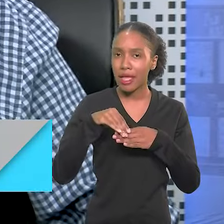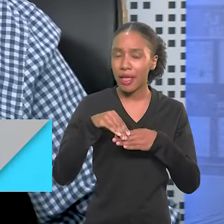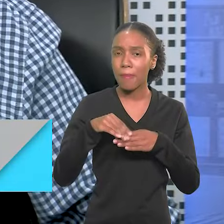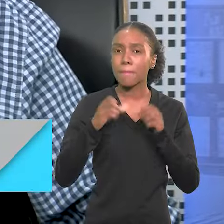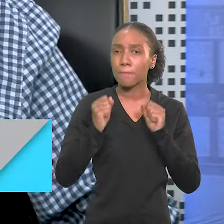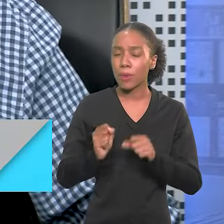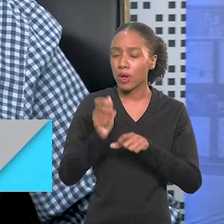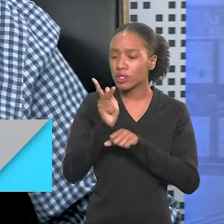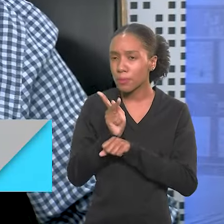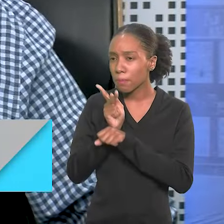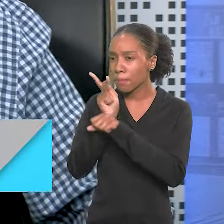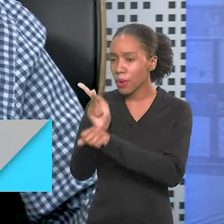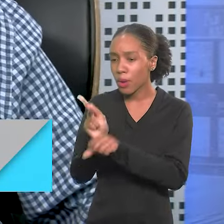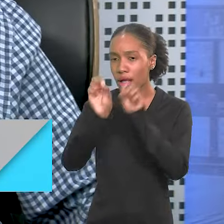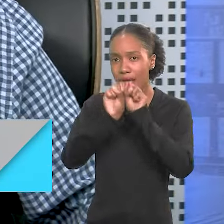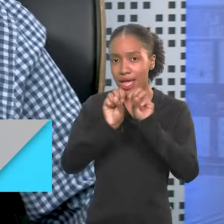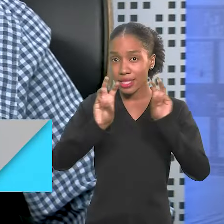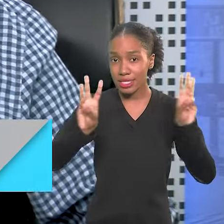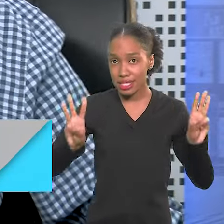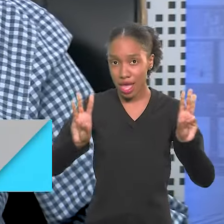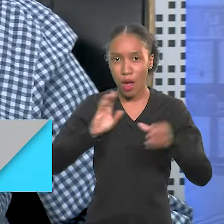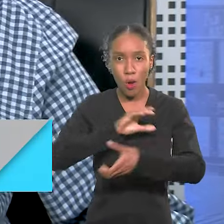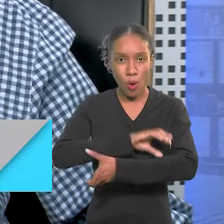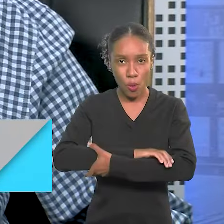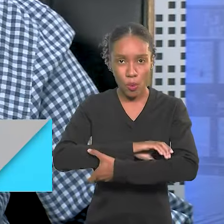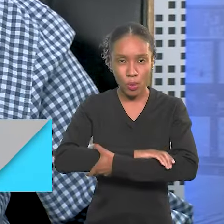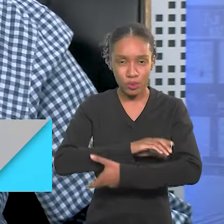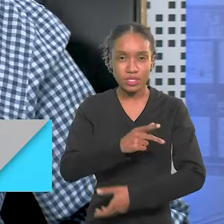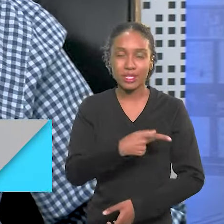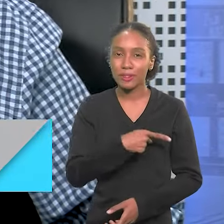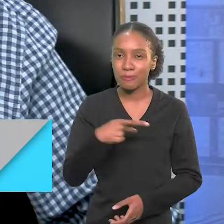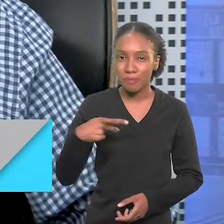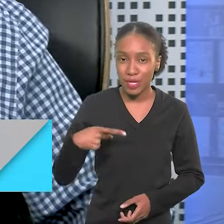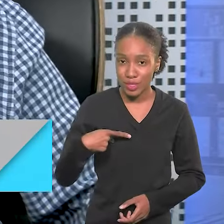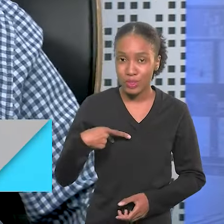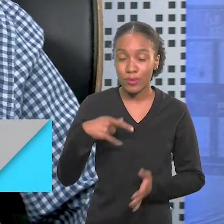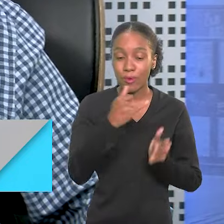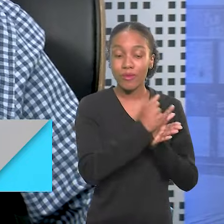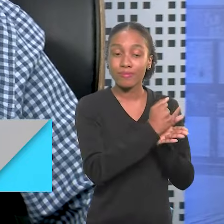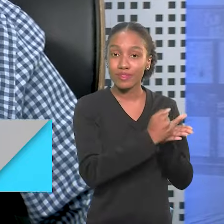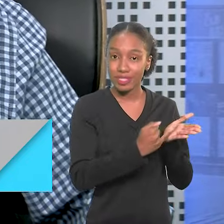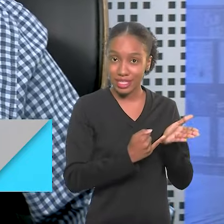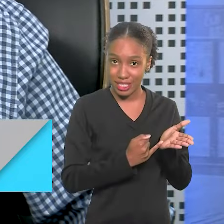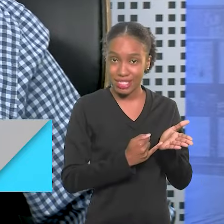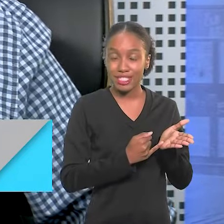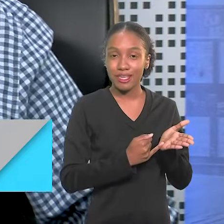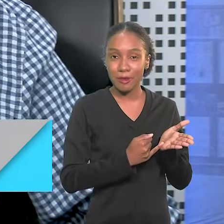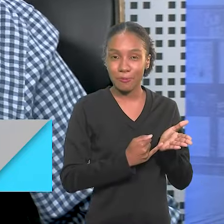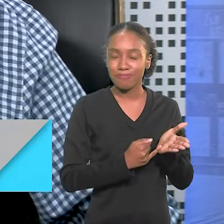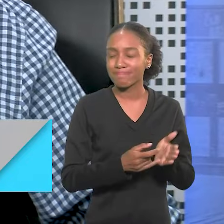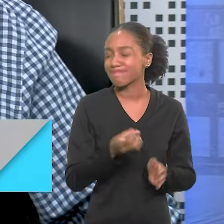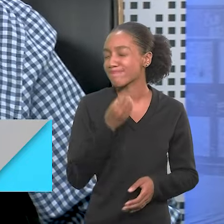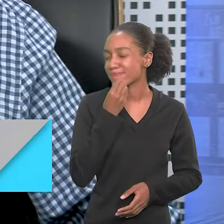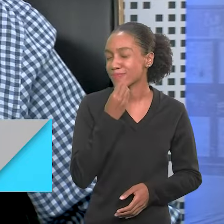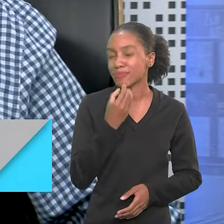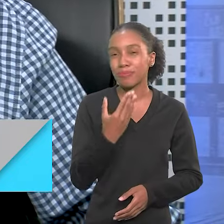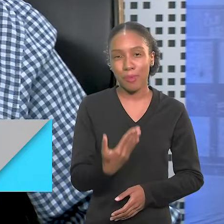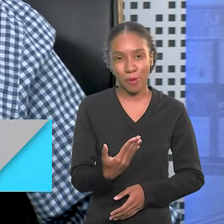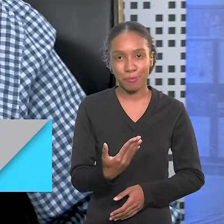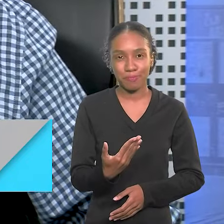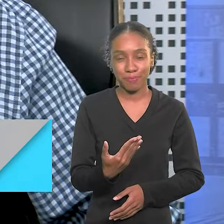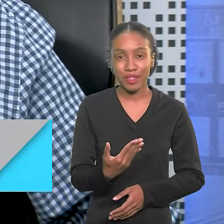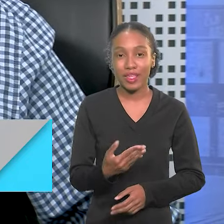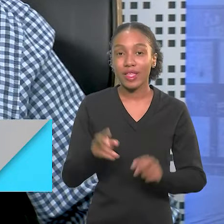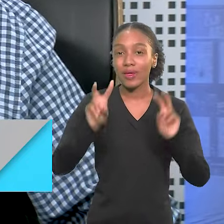pode procurar no site do Conselho de Pastores e já se e foi muito bom